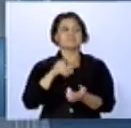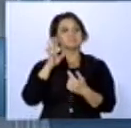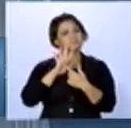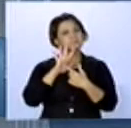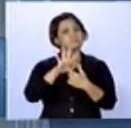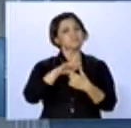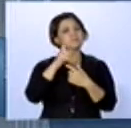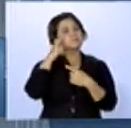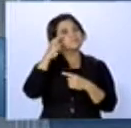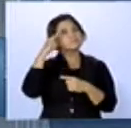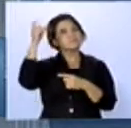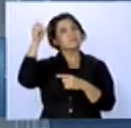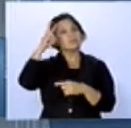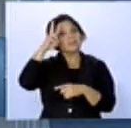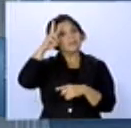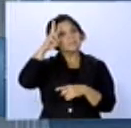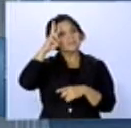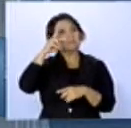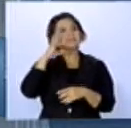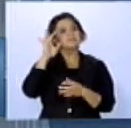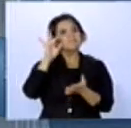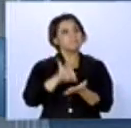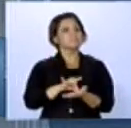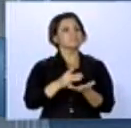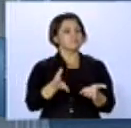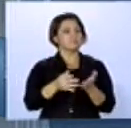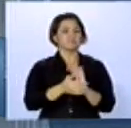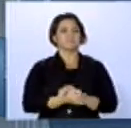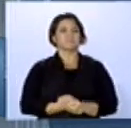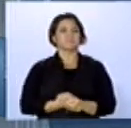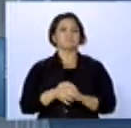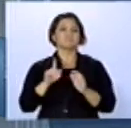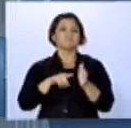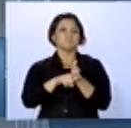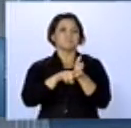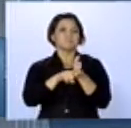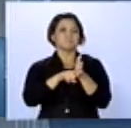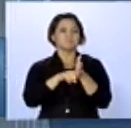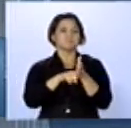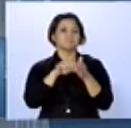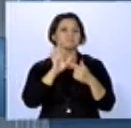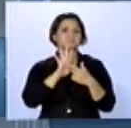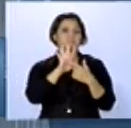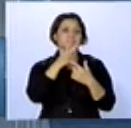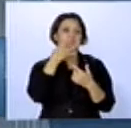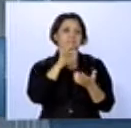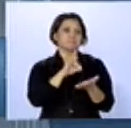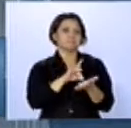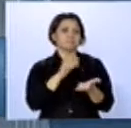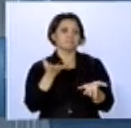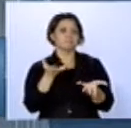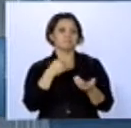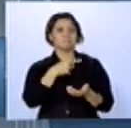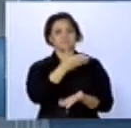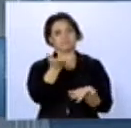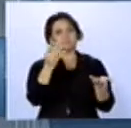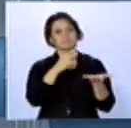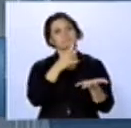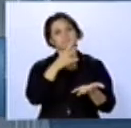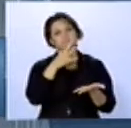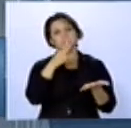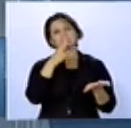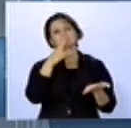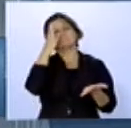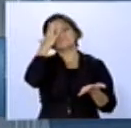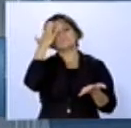possam iluminar os caminhos que nós temos um dado que é muito conhecido de todos nós